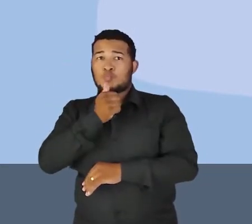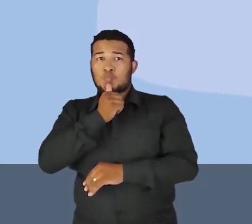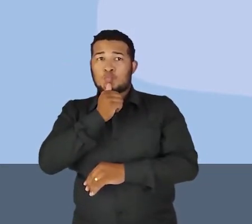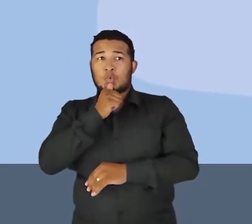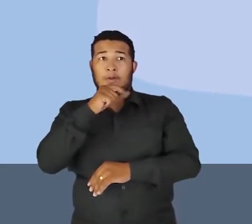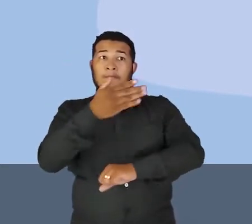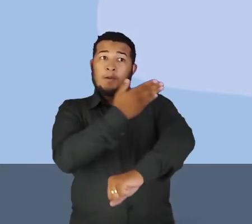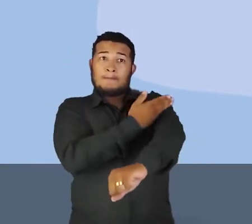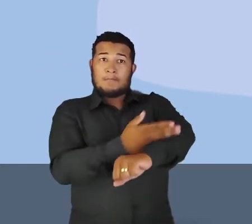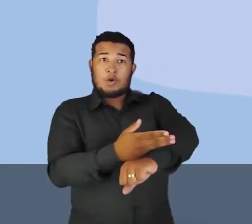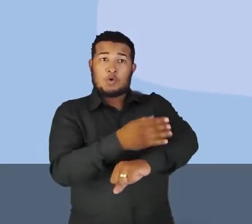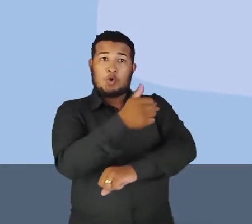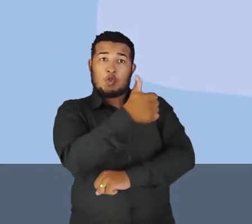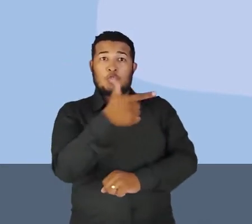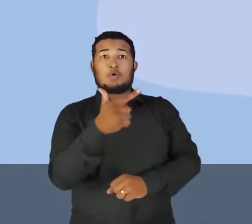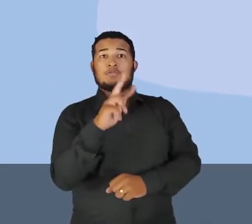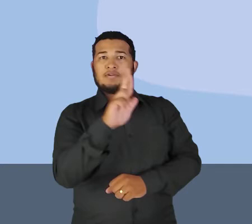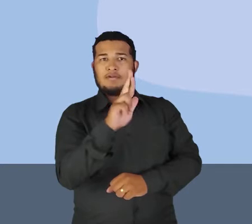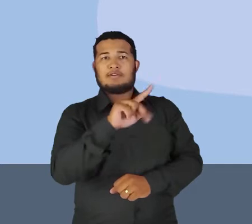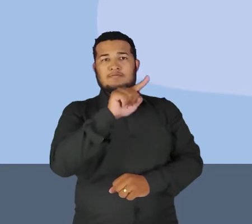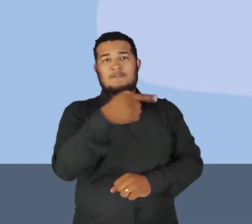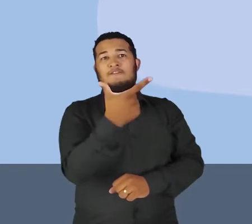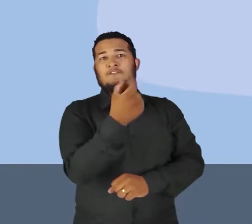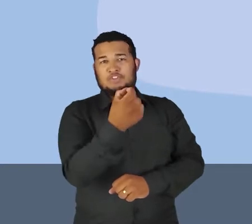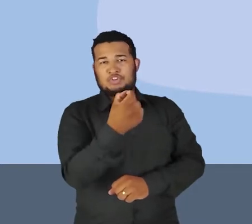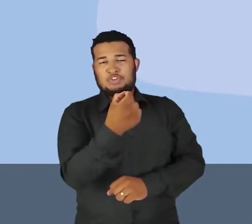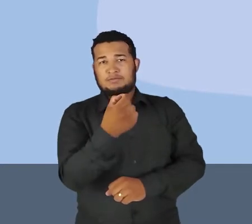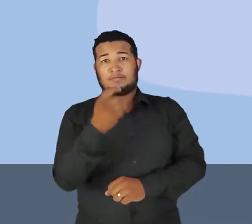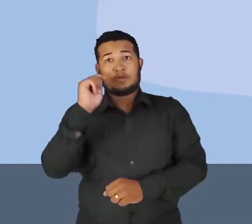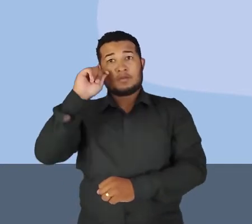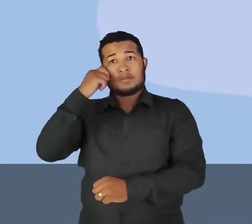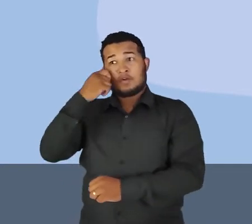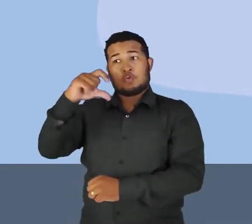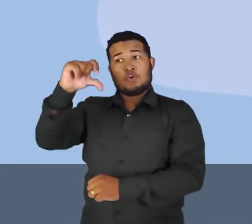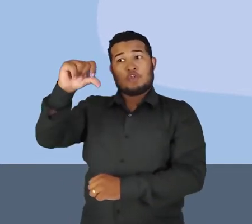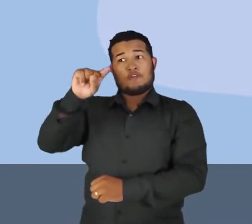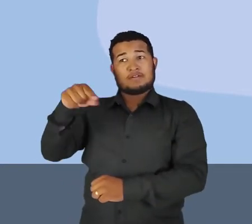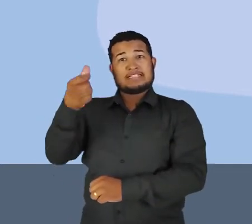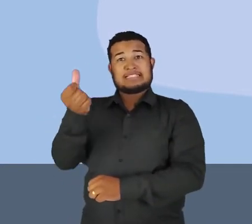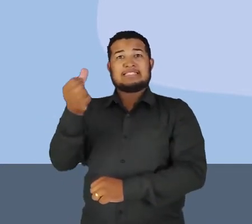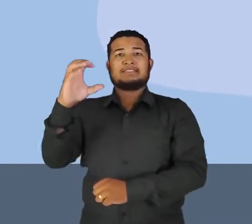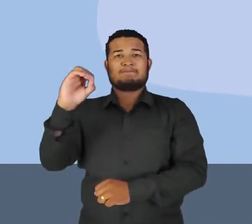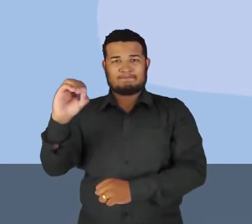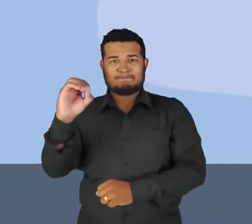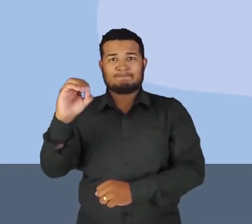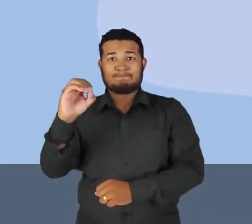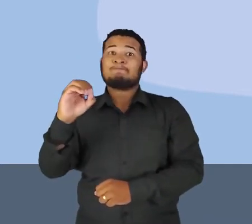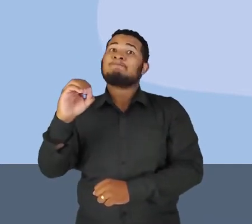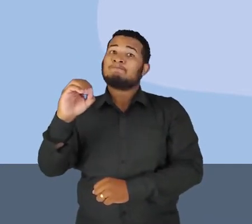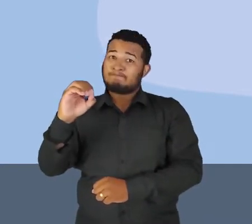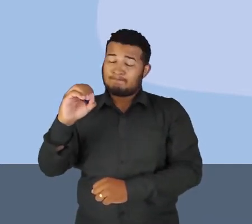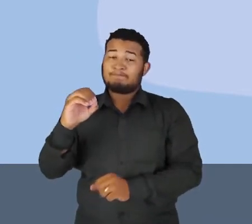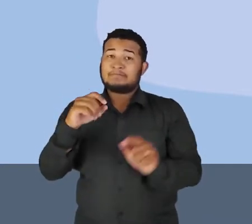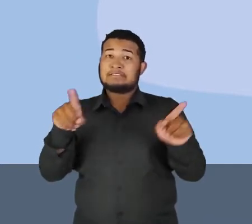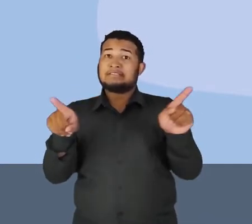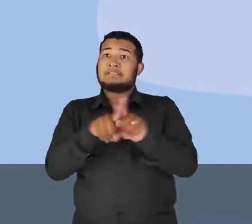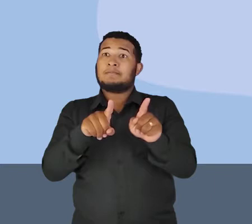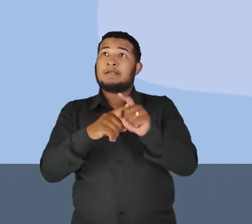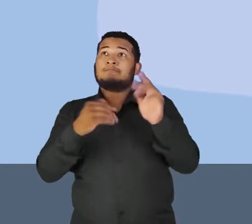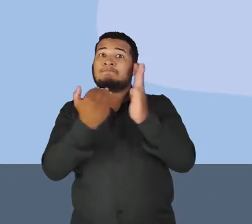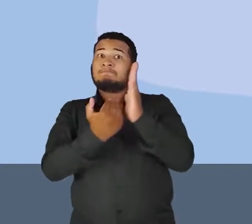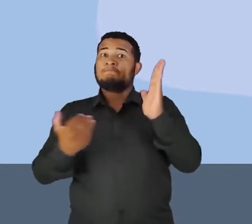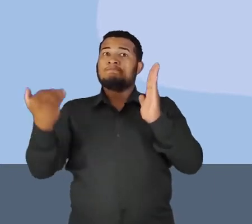R$ 12,20 e o negro R$ 9,60. E a disparidade ainda é maior quando a